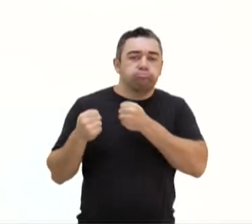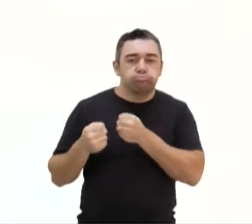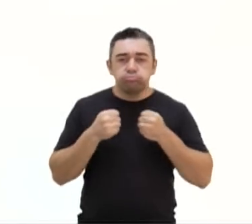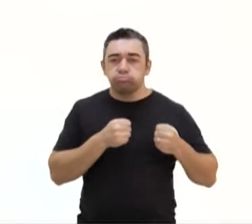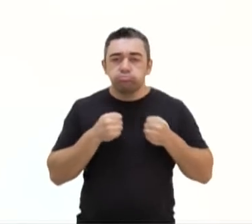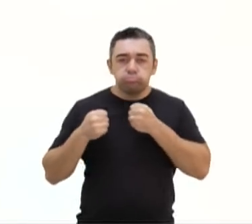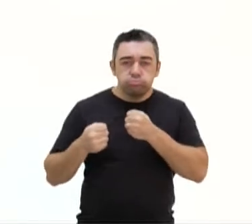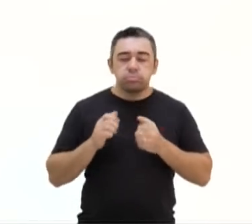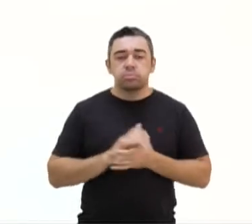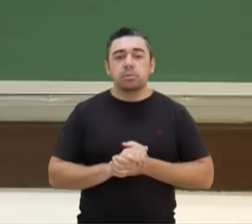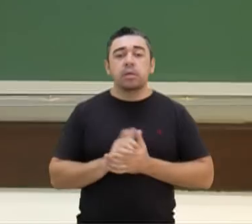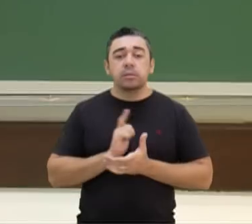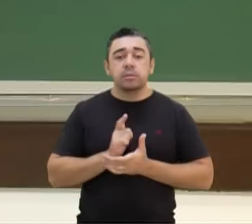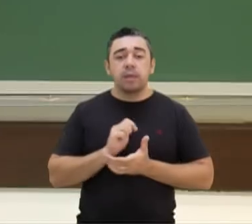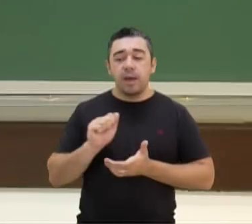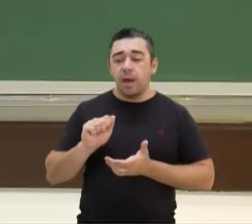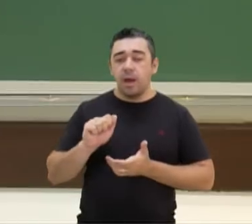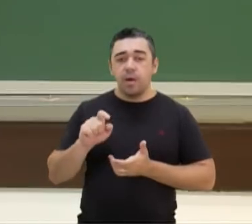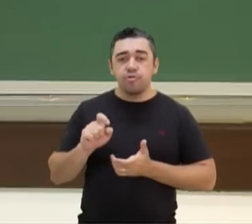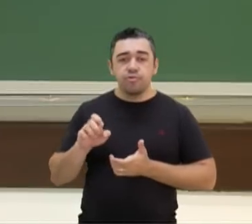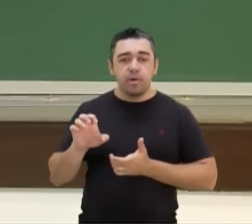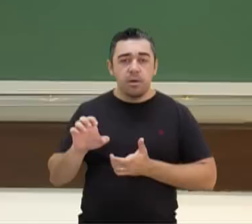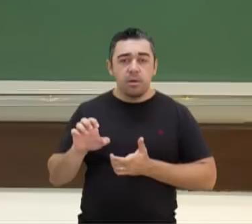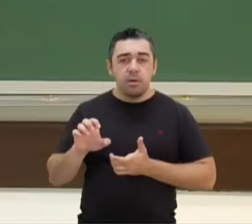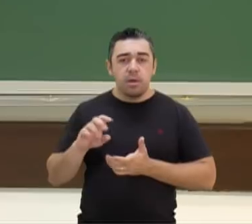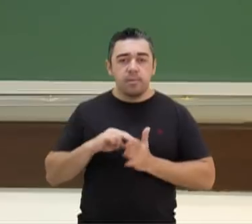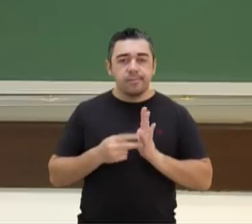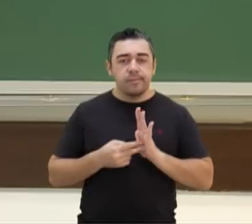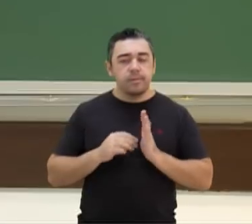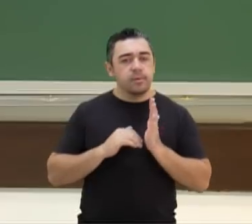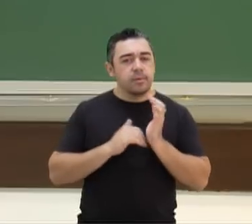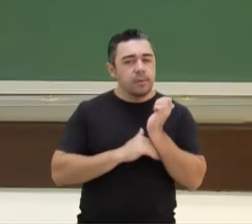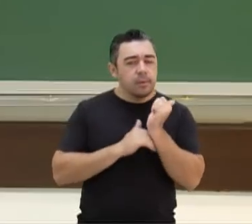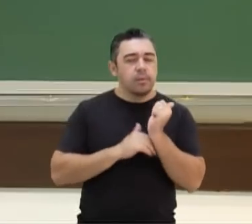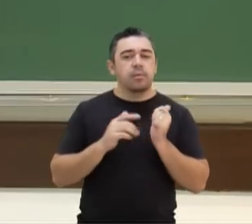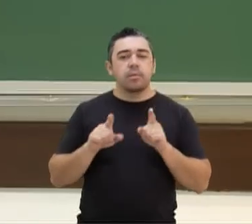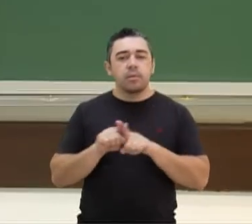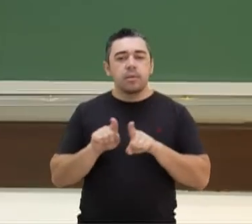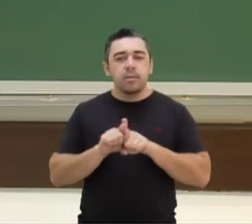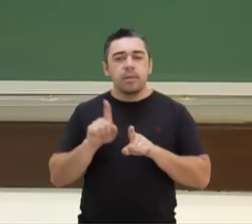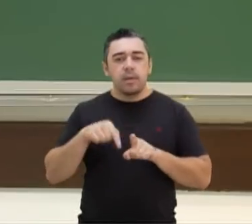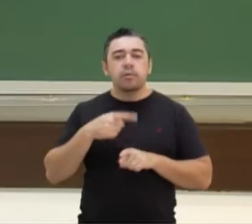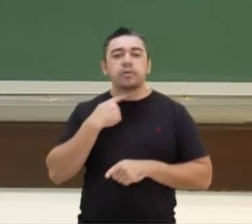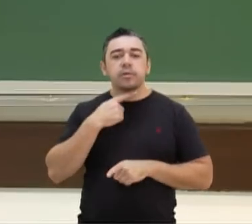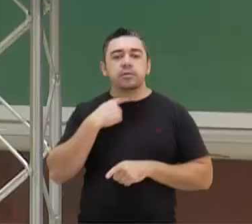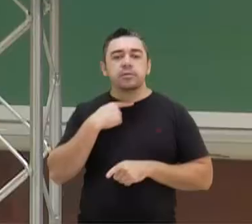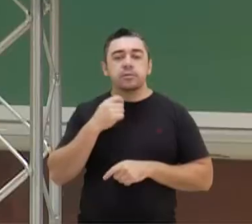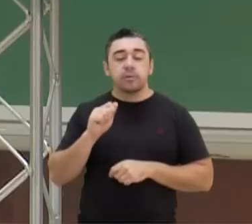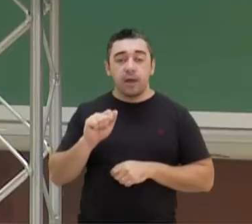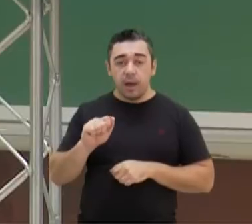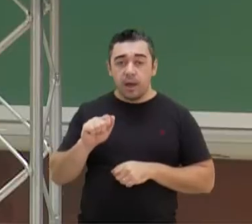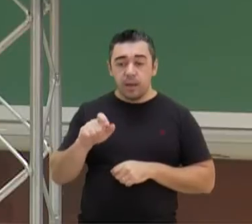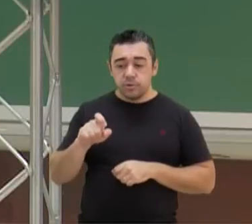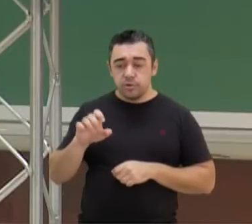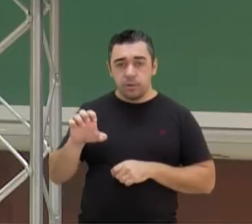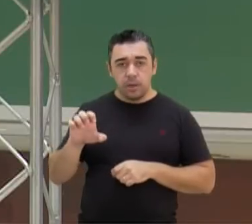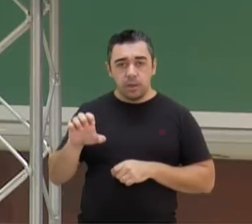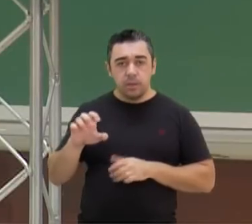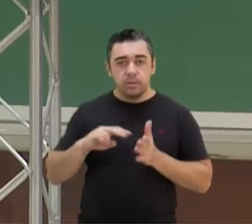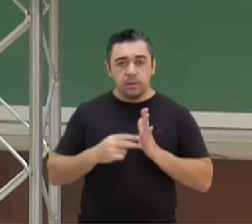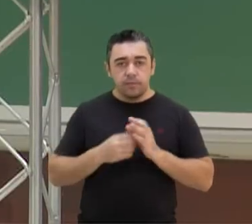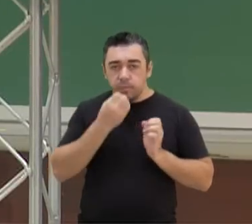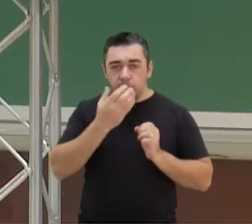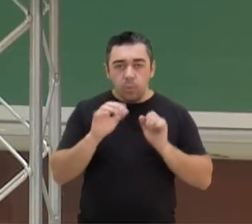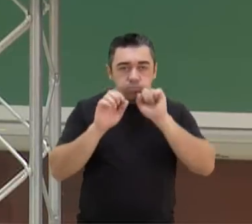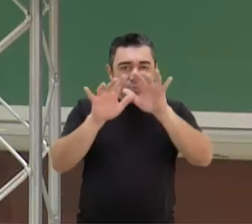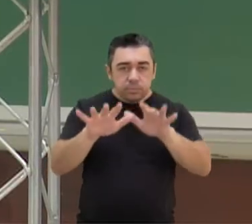do candomblé. Axé é o segredo, a mística, a energia do candomblé, mas também é um desejo. Quando a pessoa fala axé para outra, está desejando